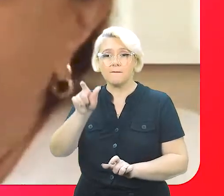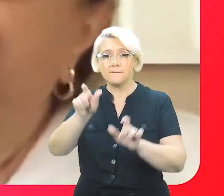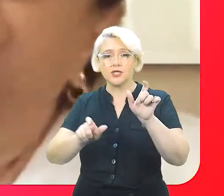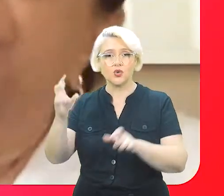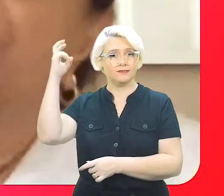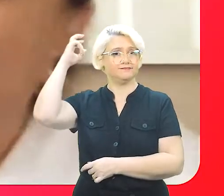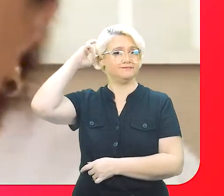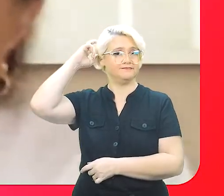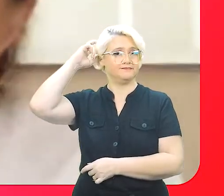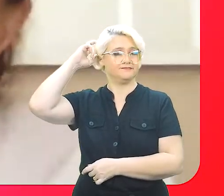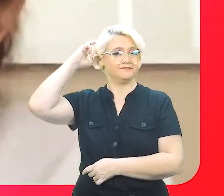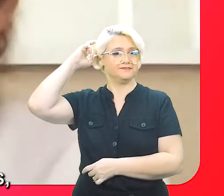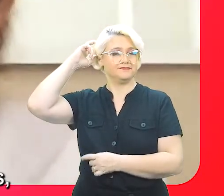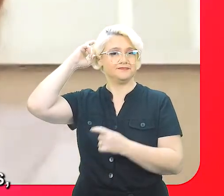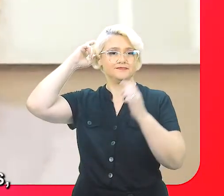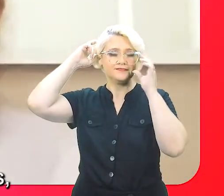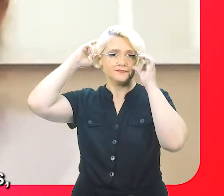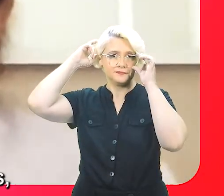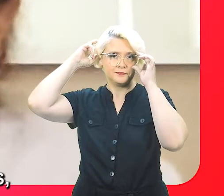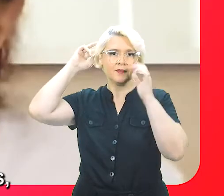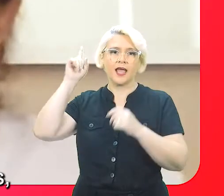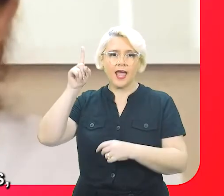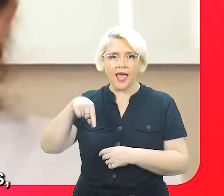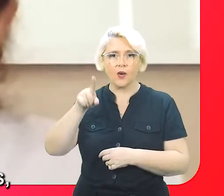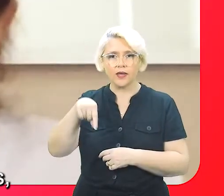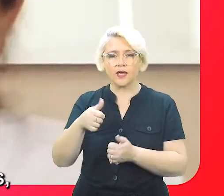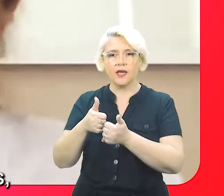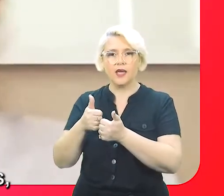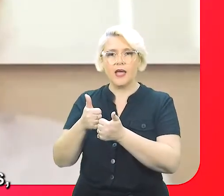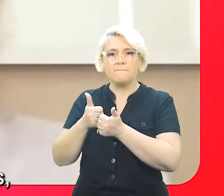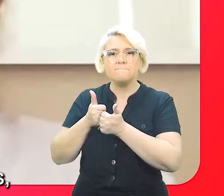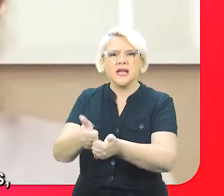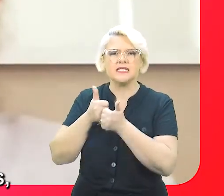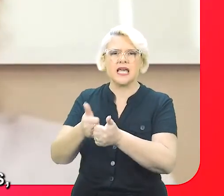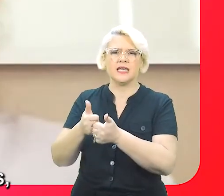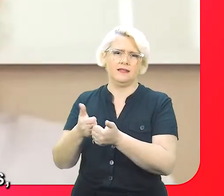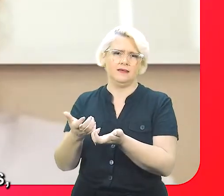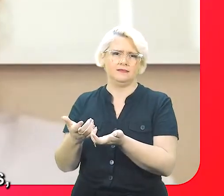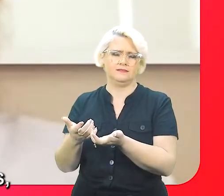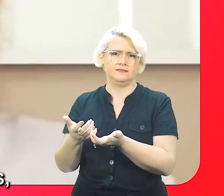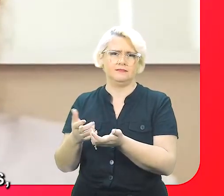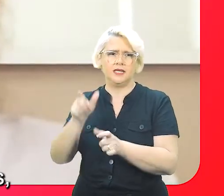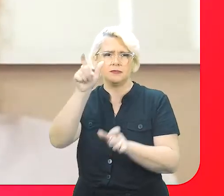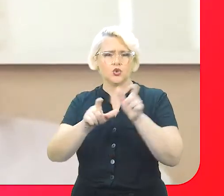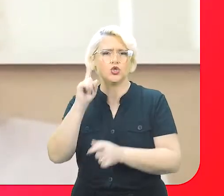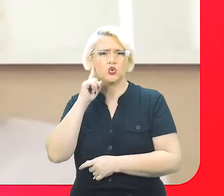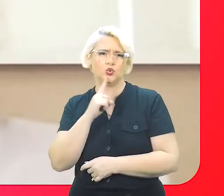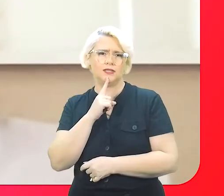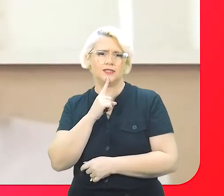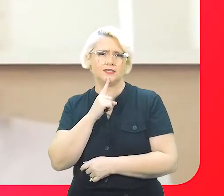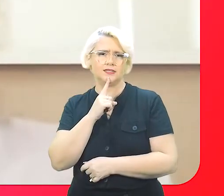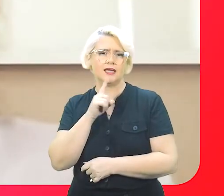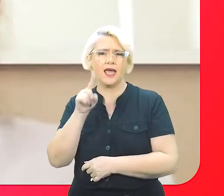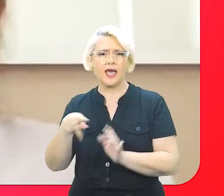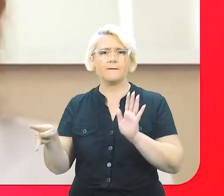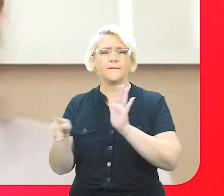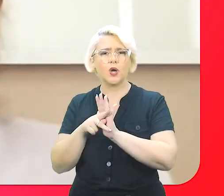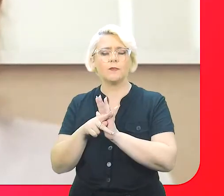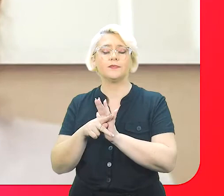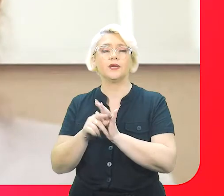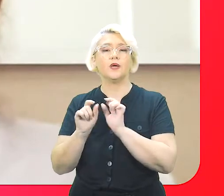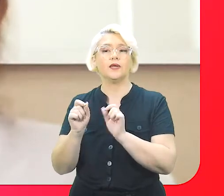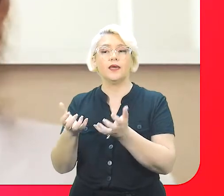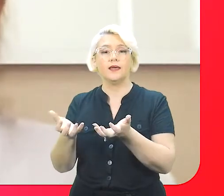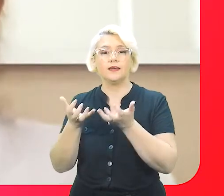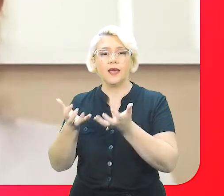com implante coclear, elas são o quê? Perseguidas pelas pessoas surdas, que são aquelas